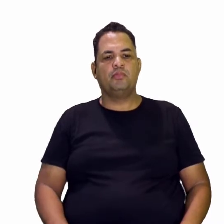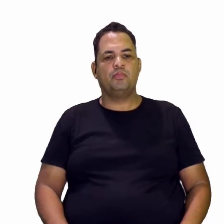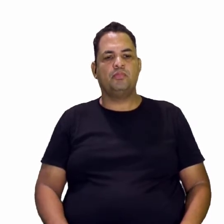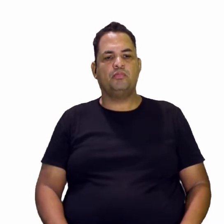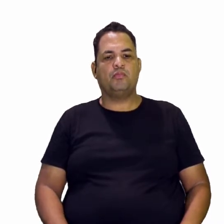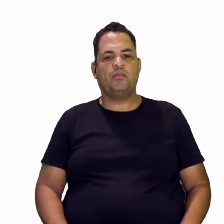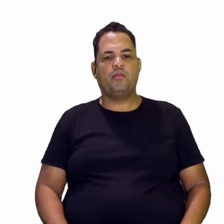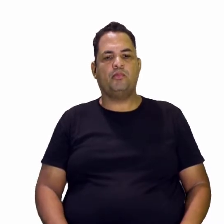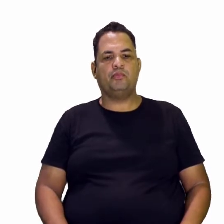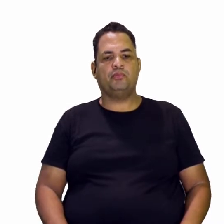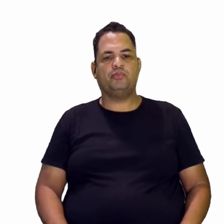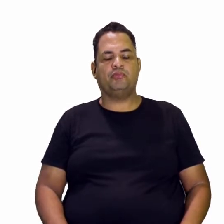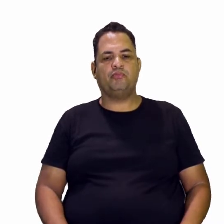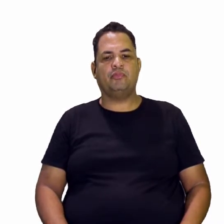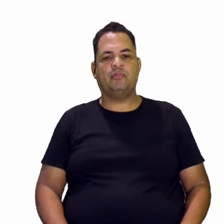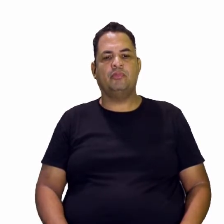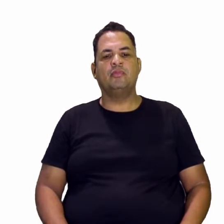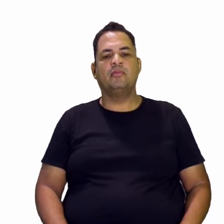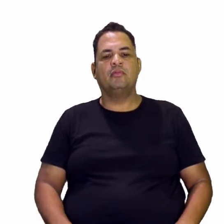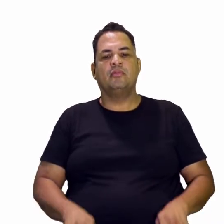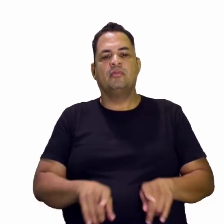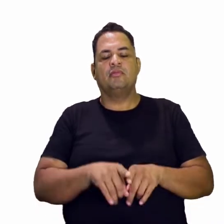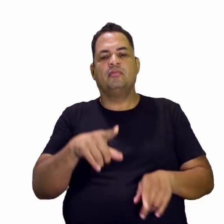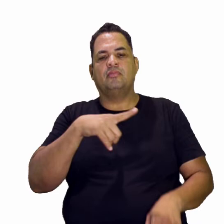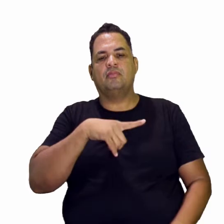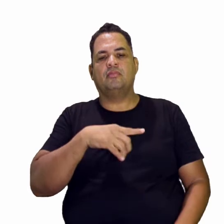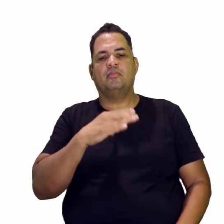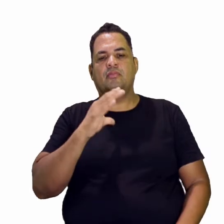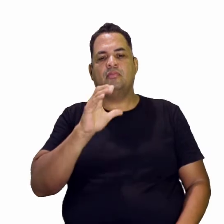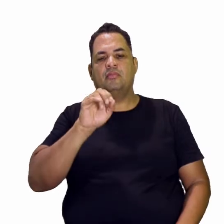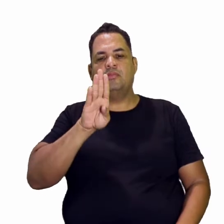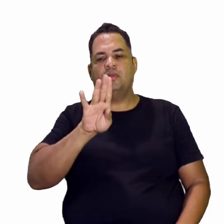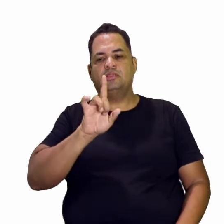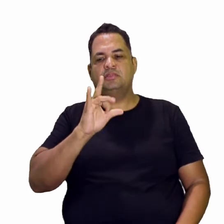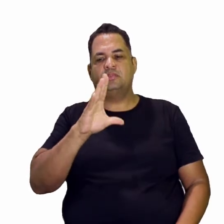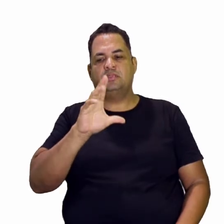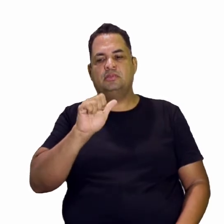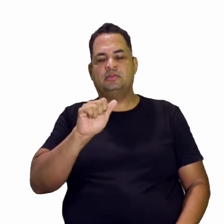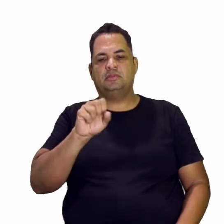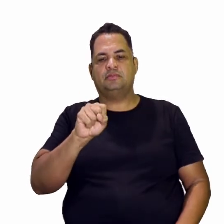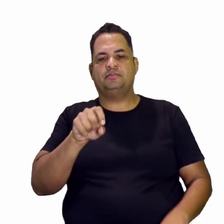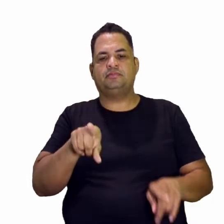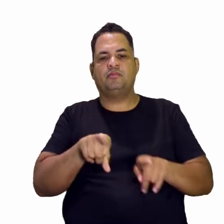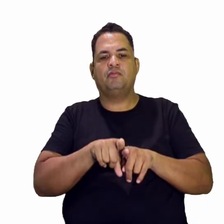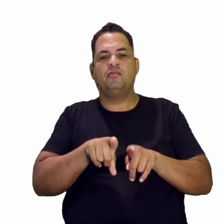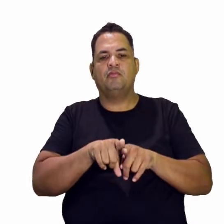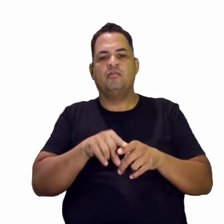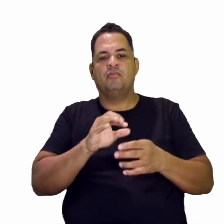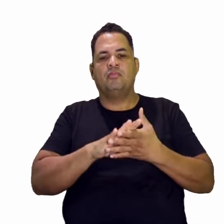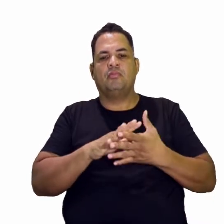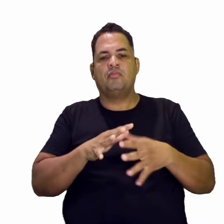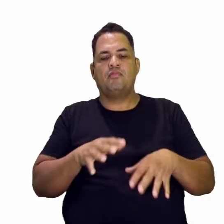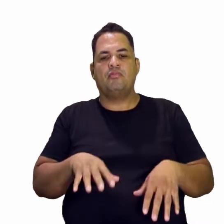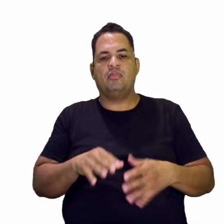formas de caixa, formas de fila, tá? Nós vamos ter os bacilos, né? E uma das